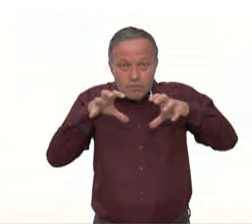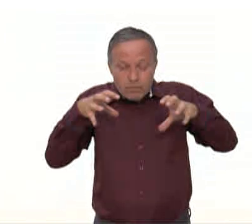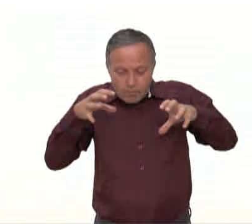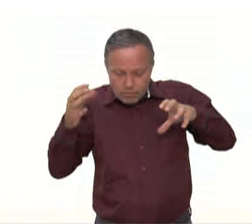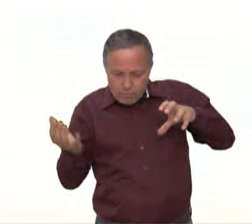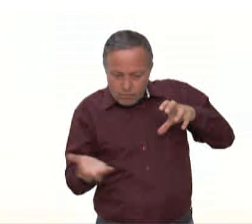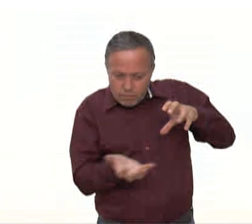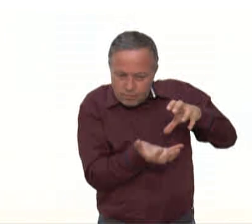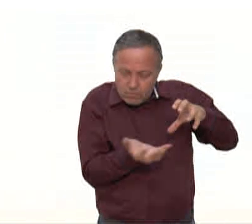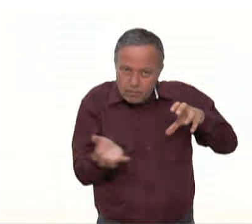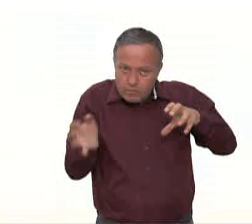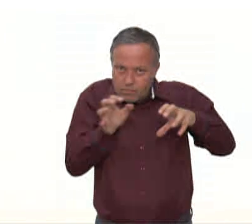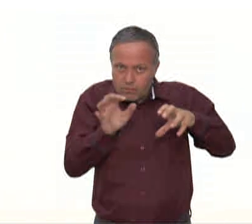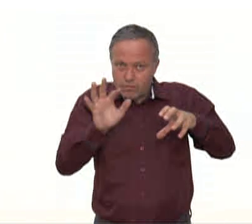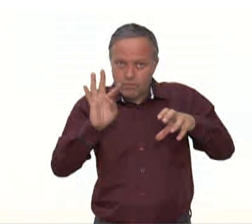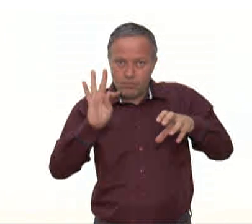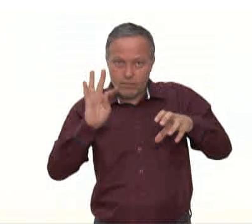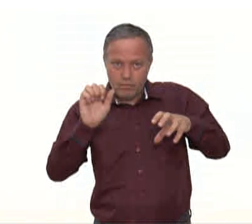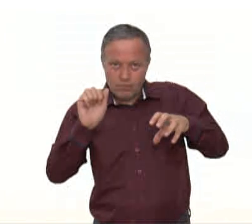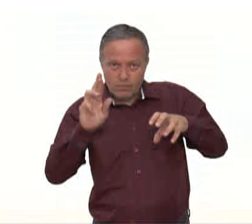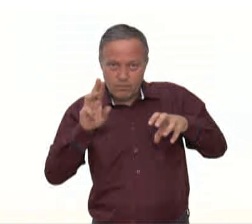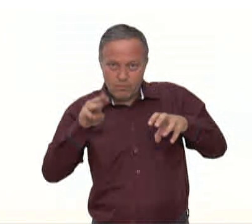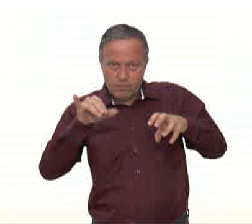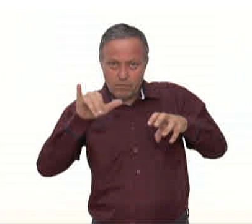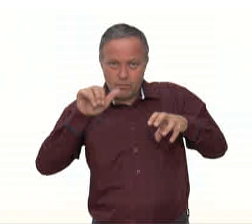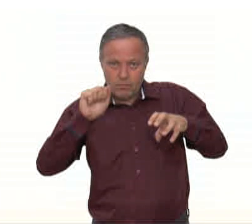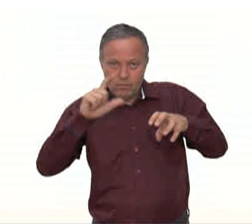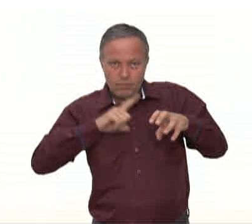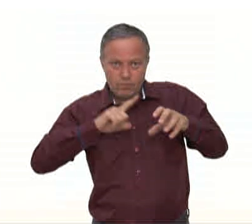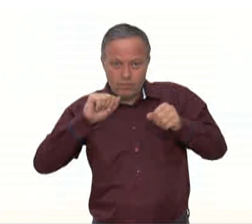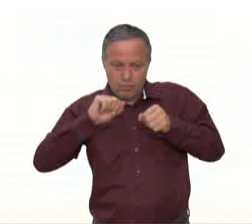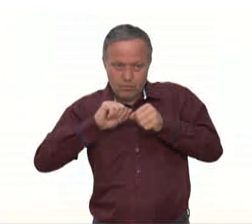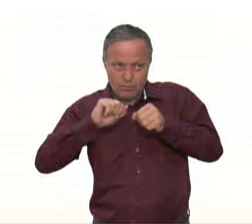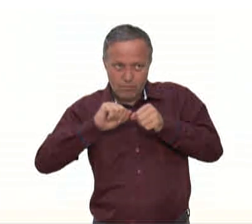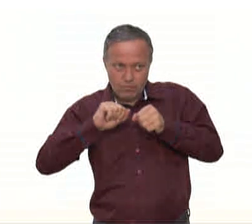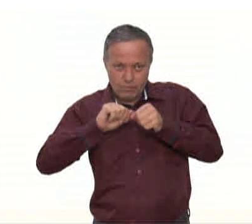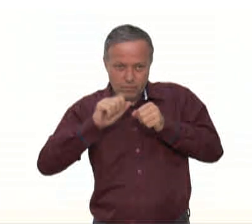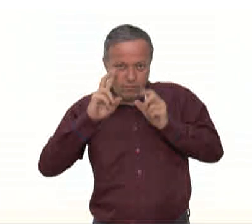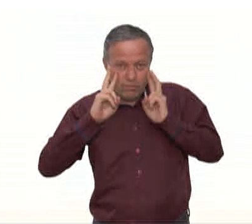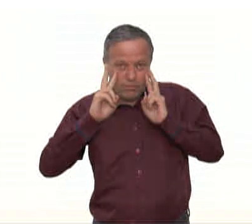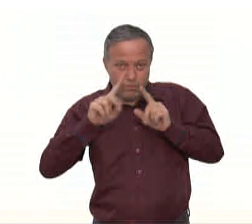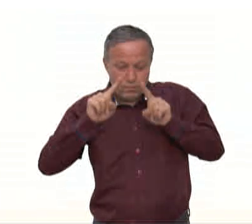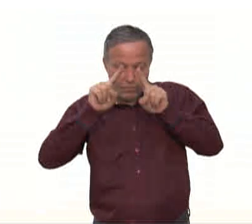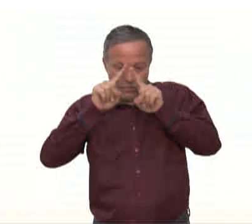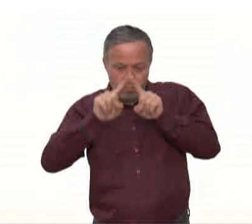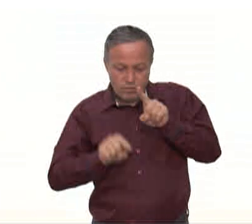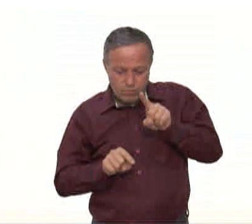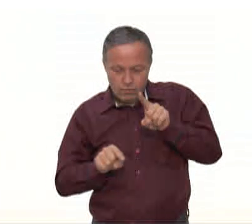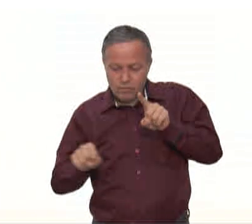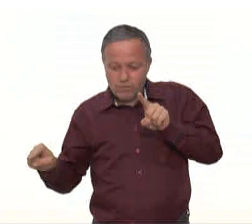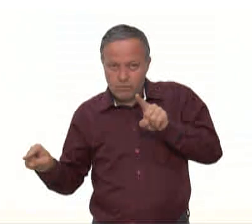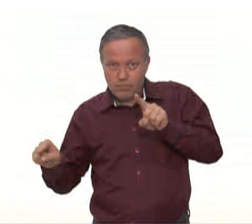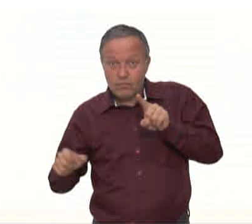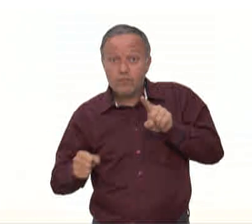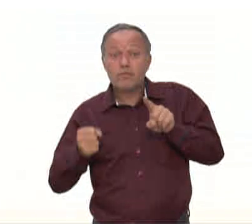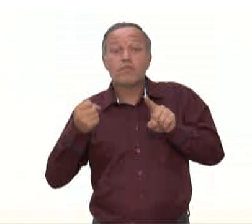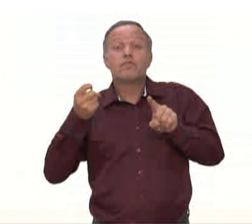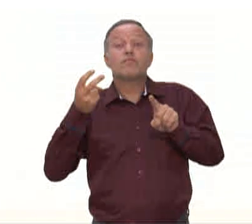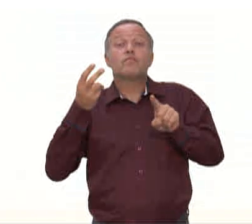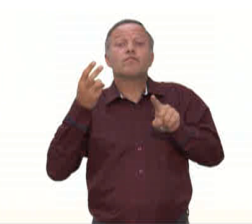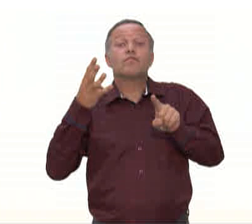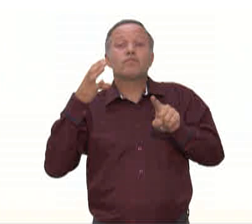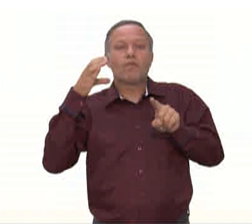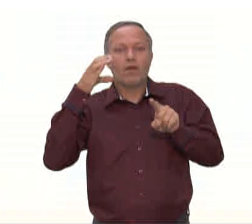constante. Com as medidas obtidas, construiu o gráfico ao lado que representa a quantidade